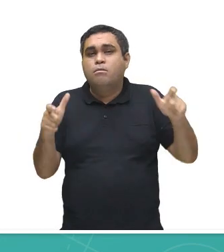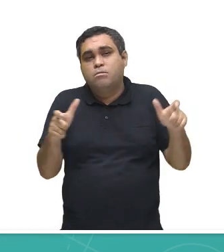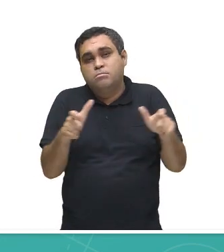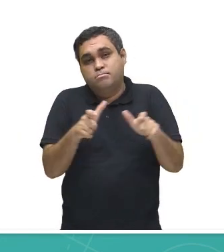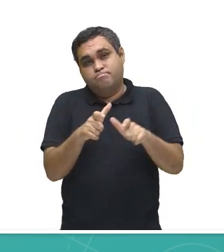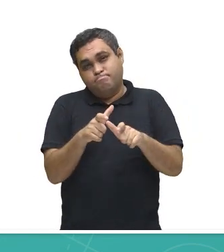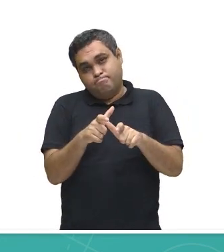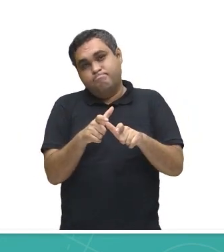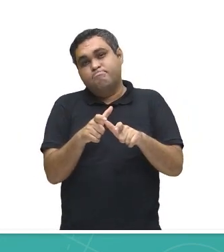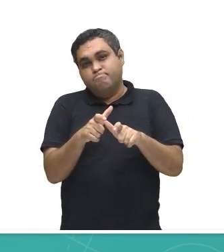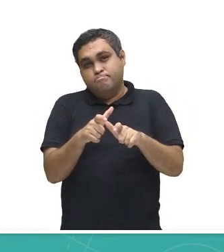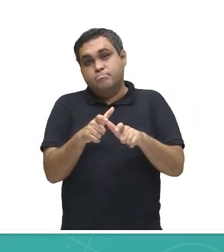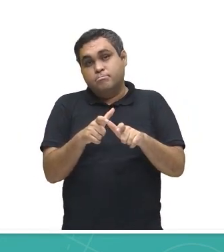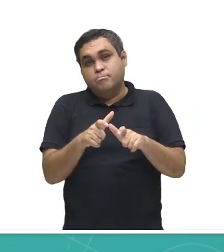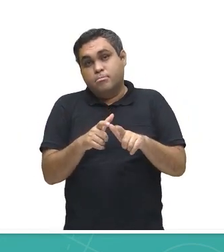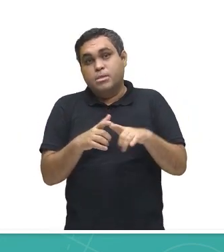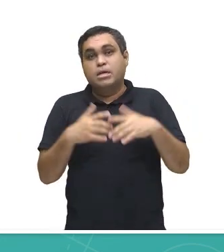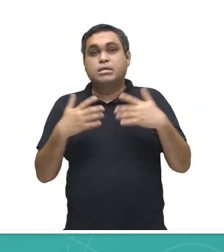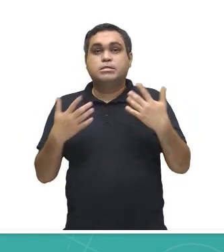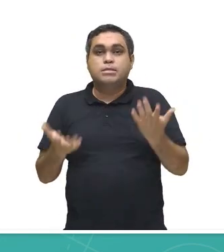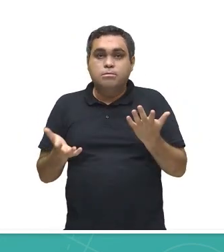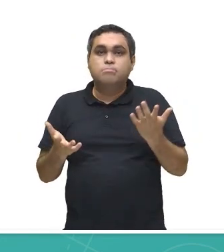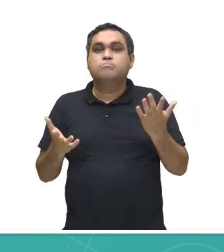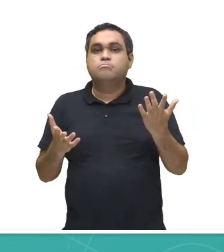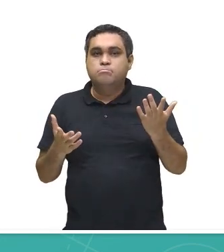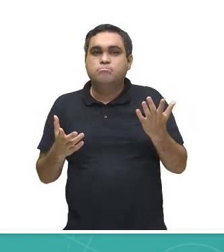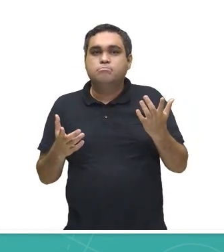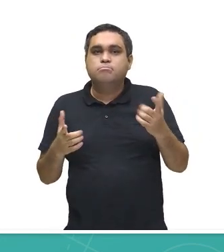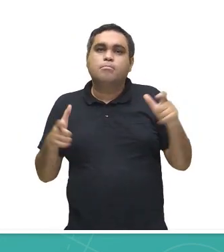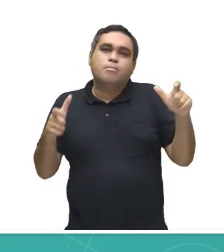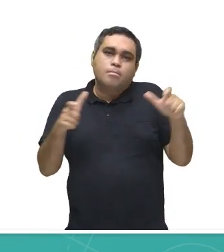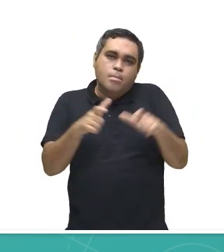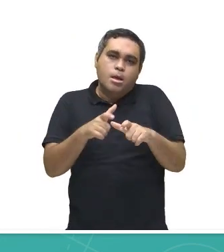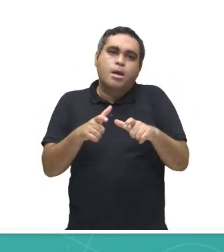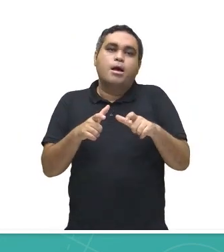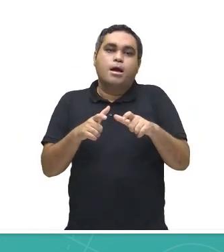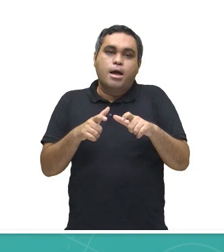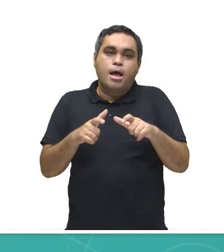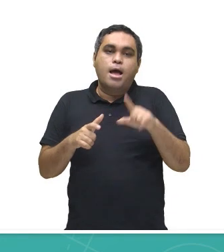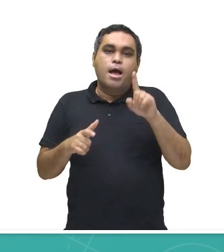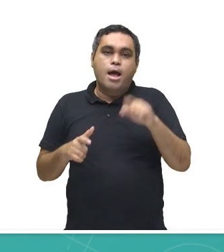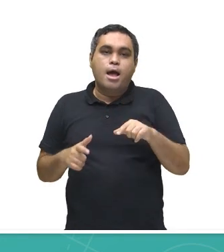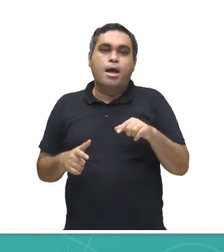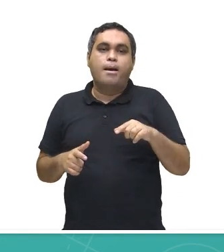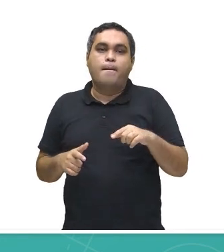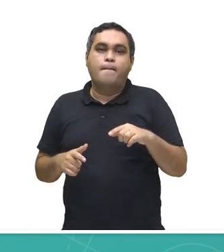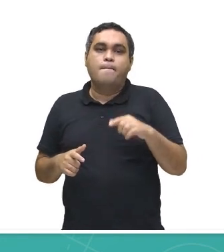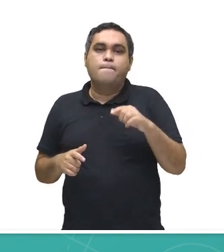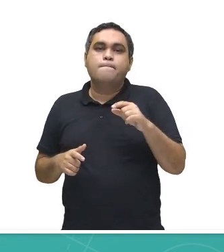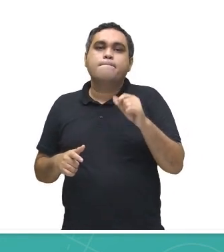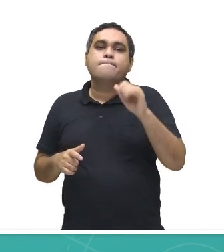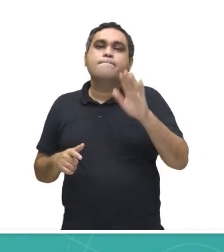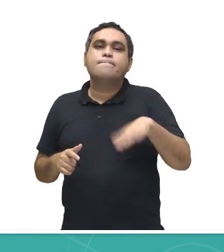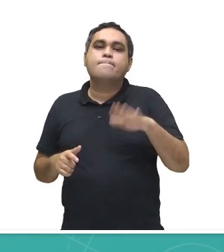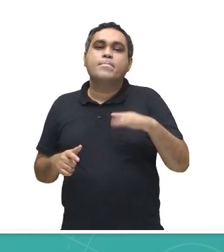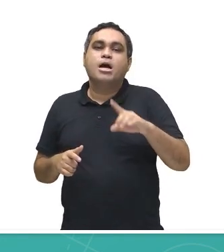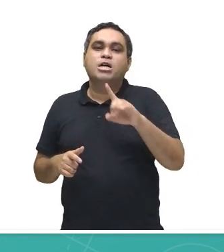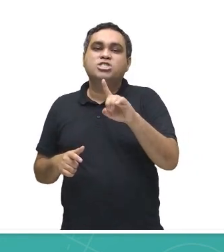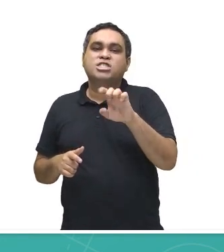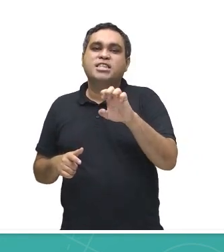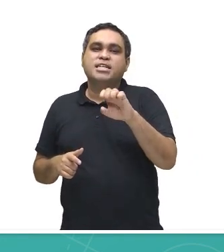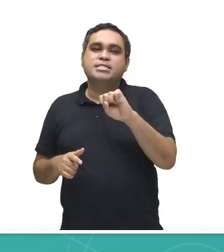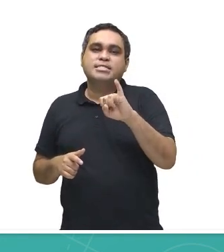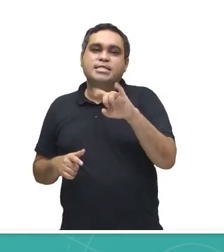então nós temos assim uma baixa densidade demográfica, uma baixa densidade de pessoas morando na nossa região